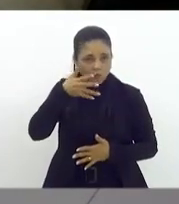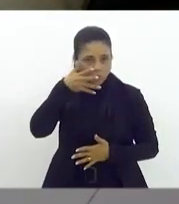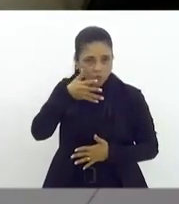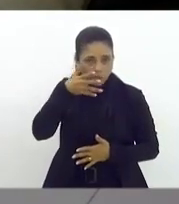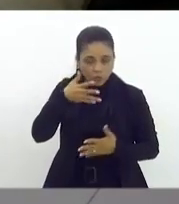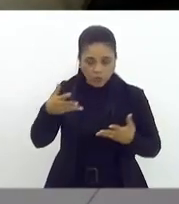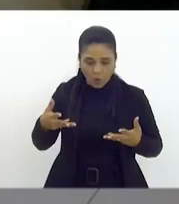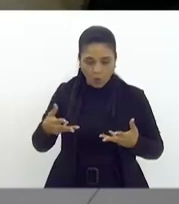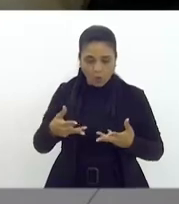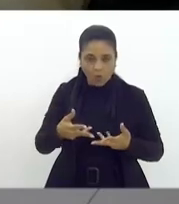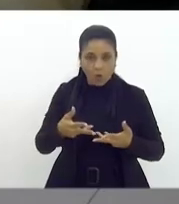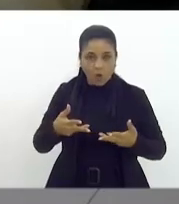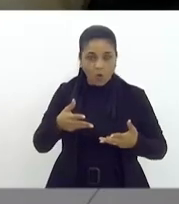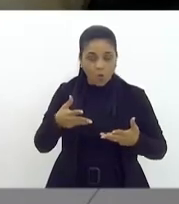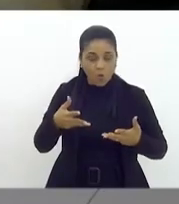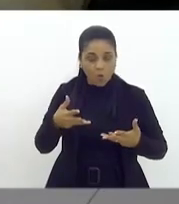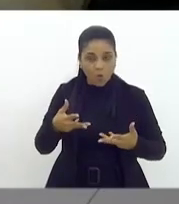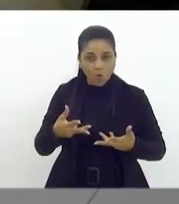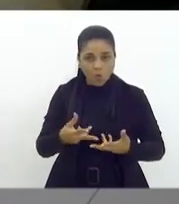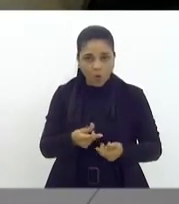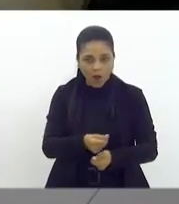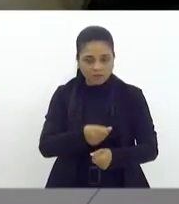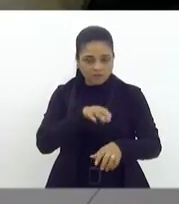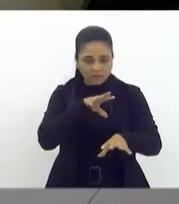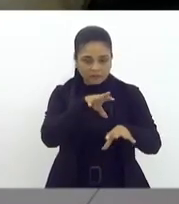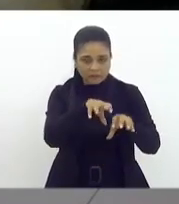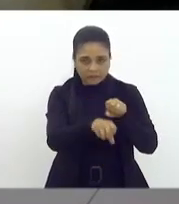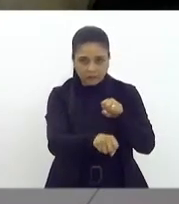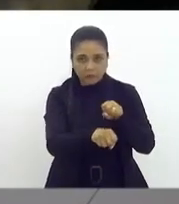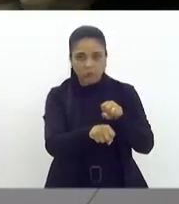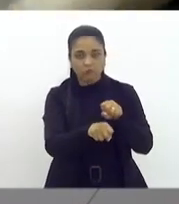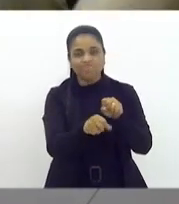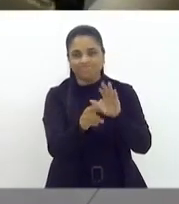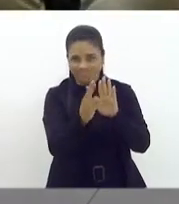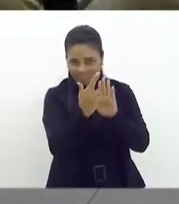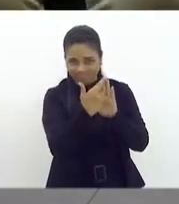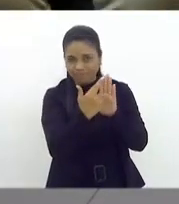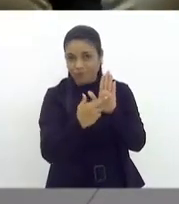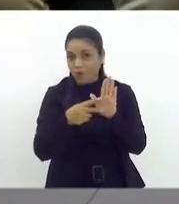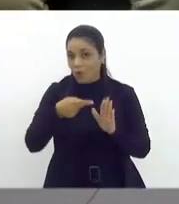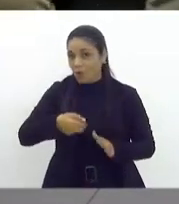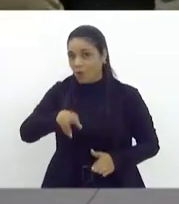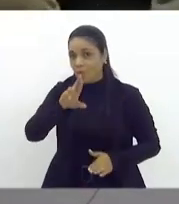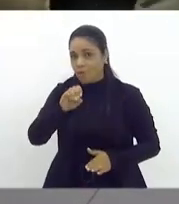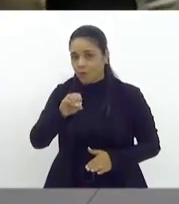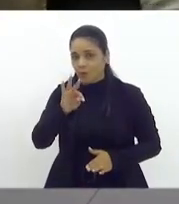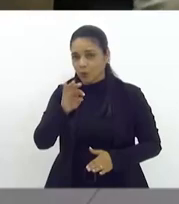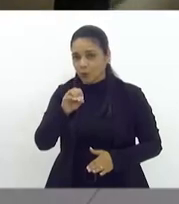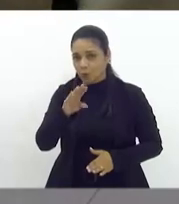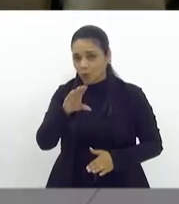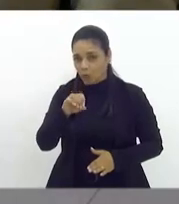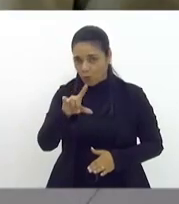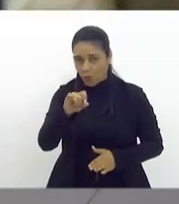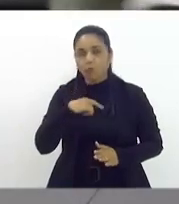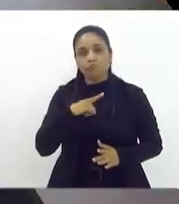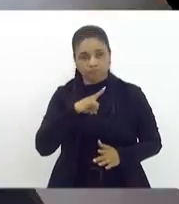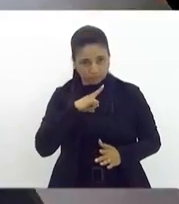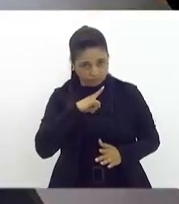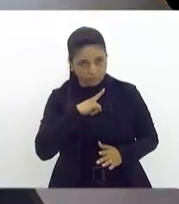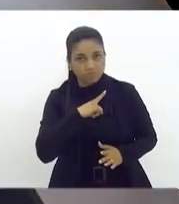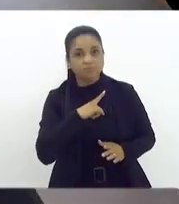qualificação permanente dos profissionais e dos protocolos existem né E que estão sendo